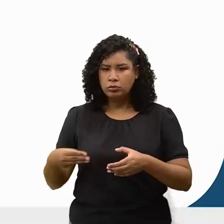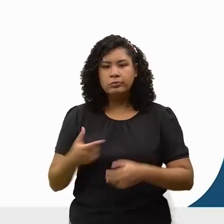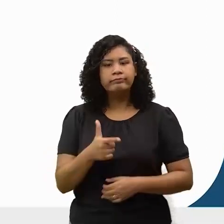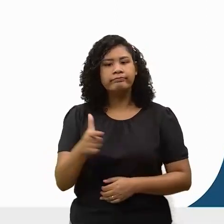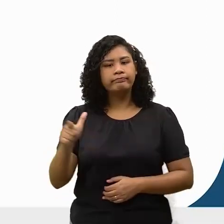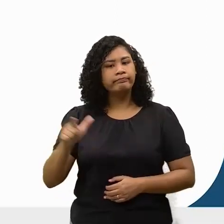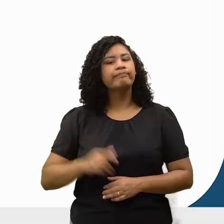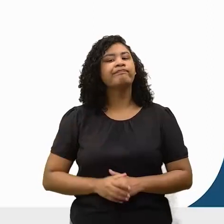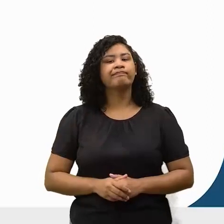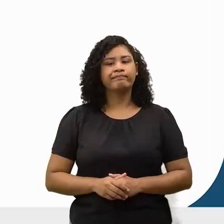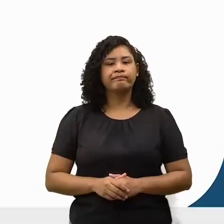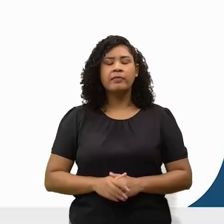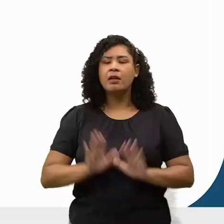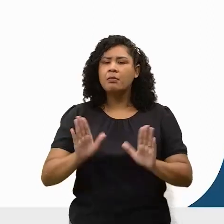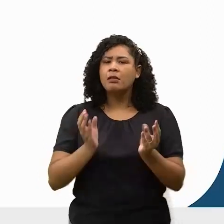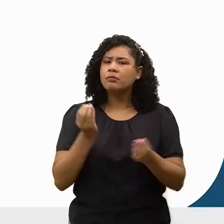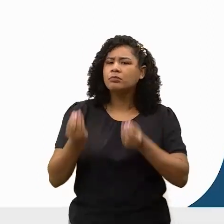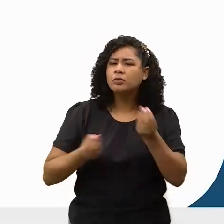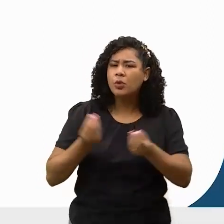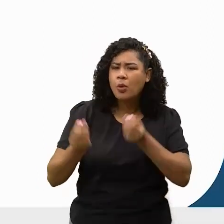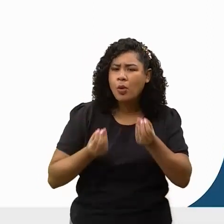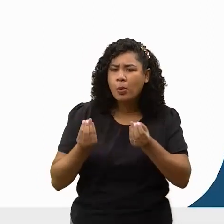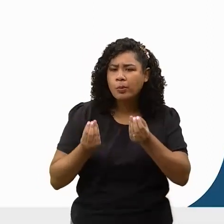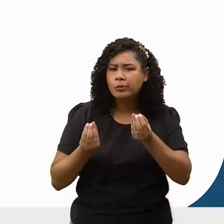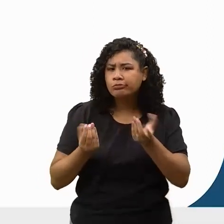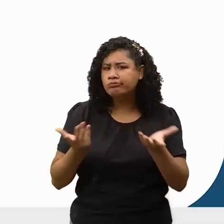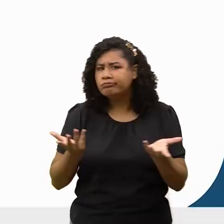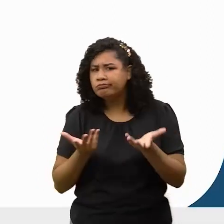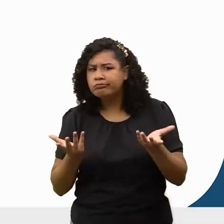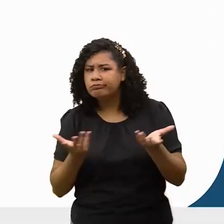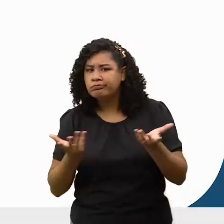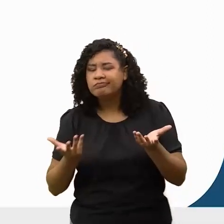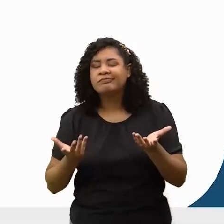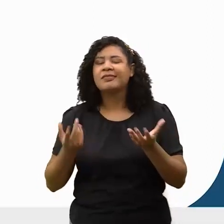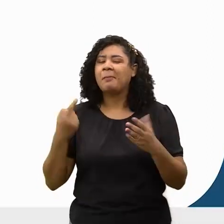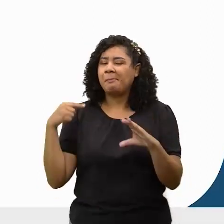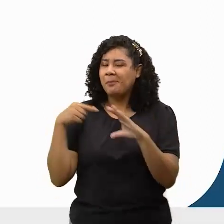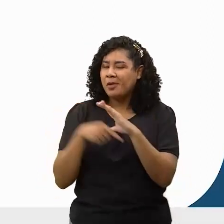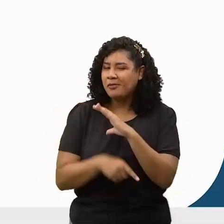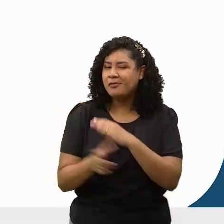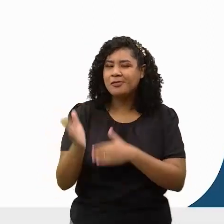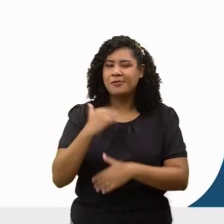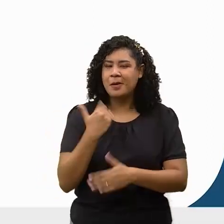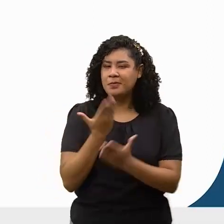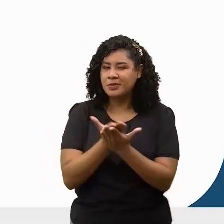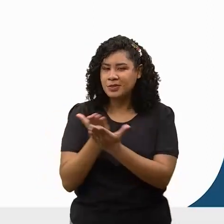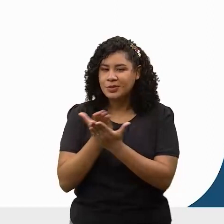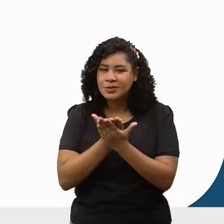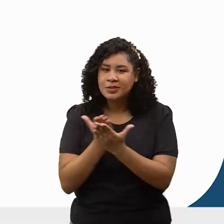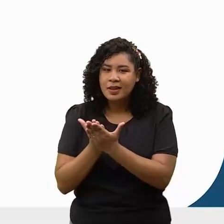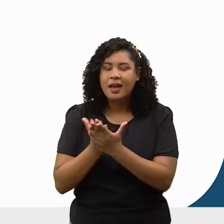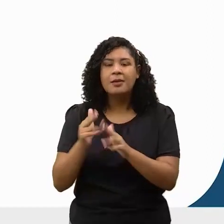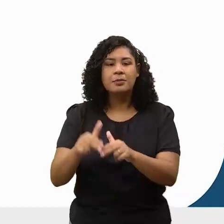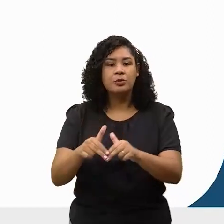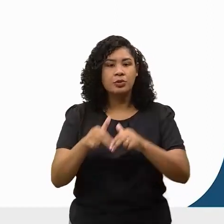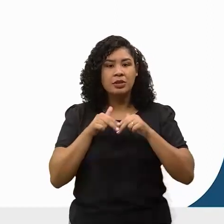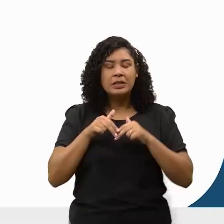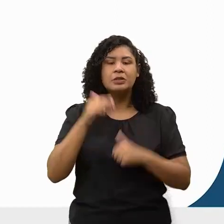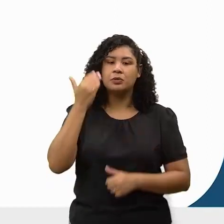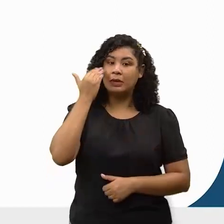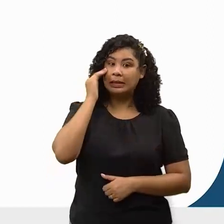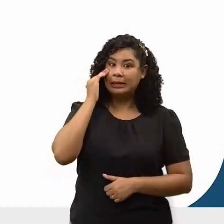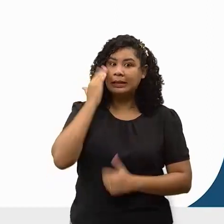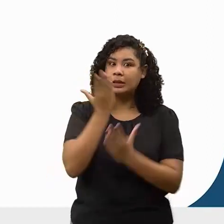galera, como que a gente vai resolver mais a fundo essa questão? Para isso, a gente precisa